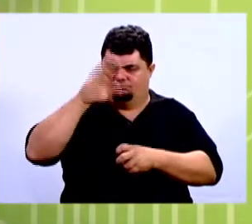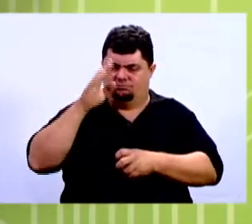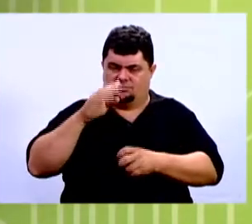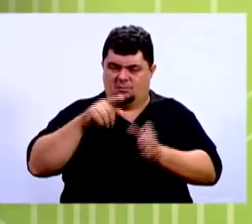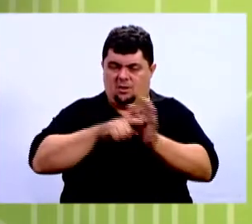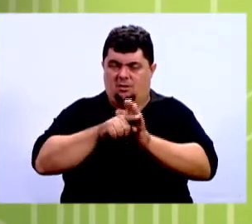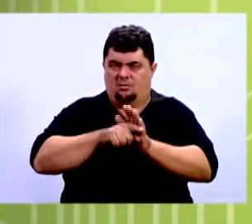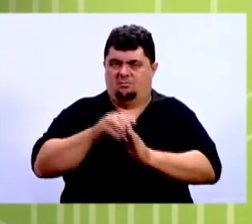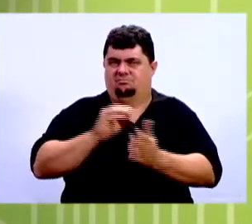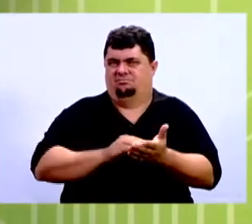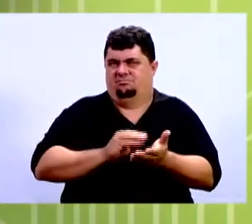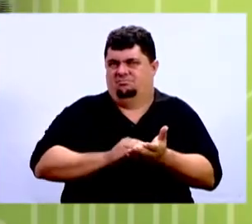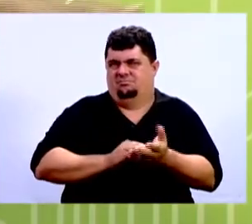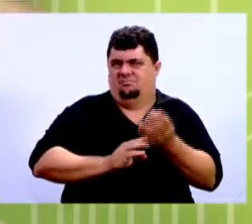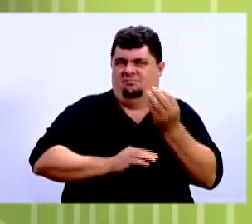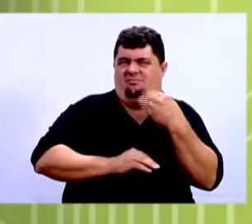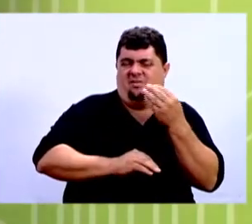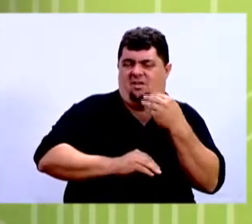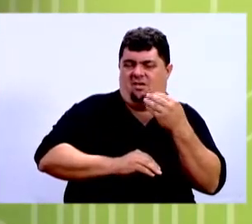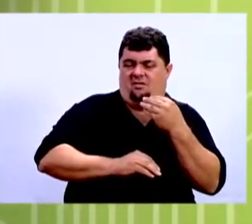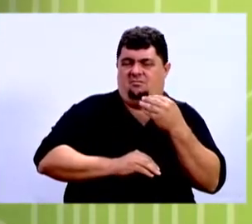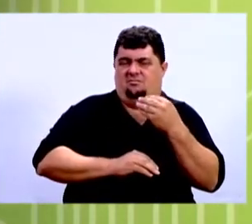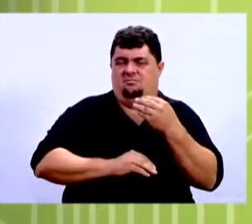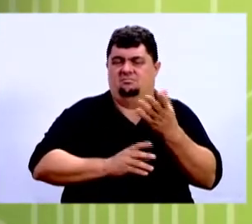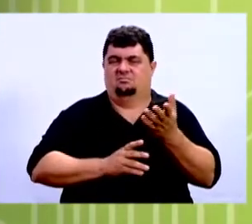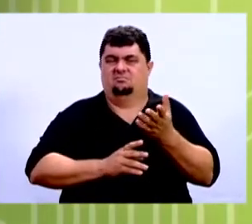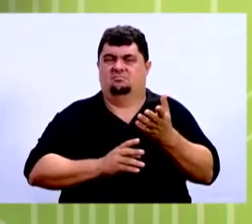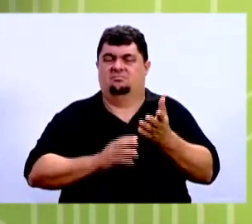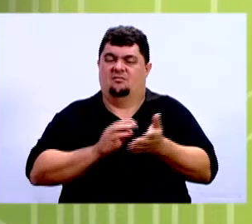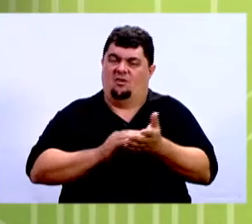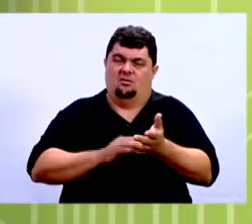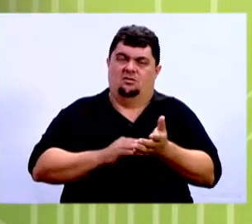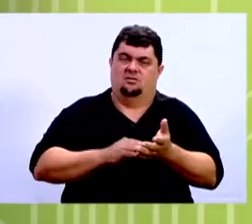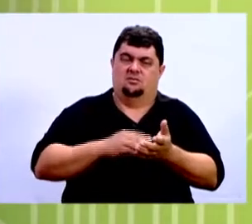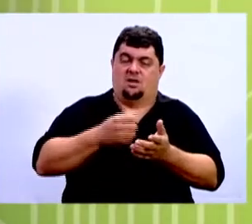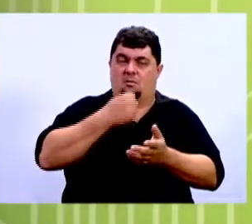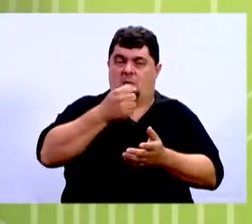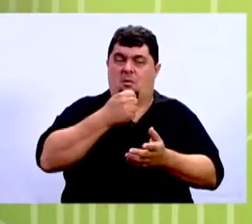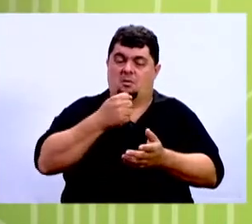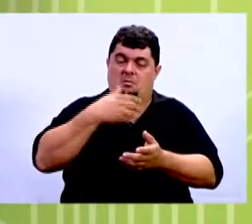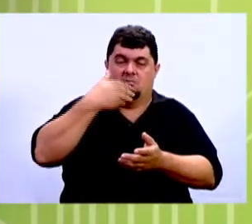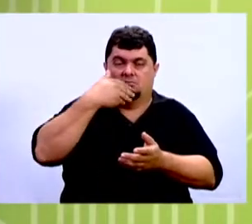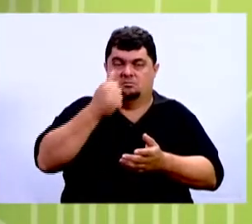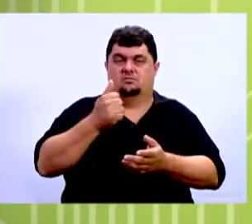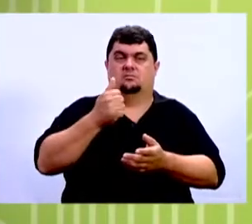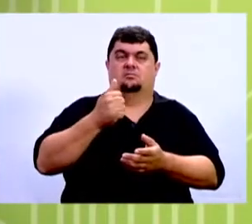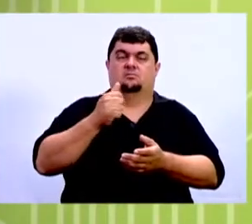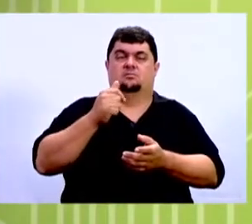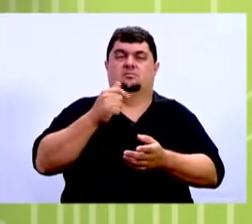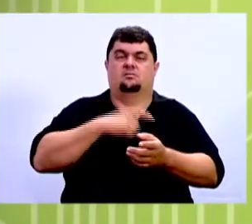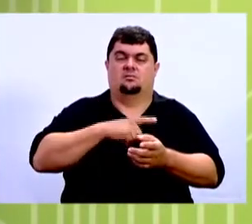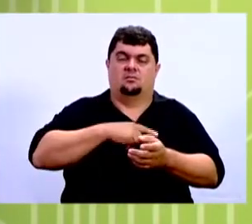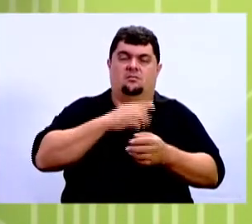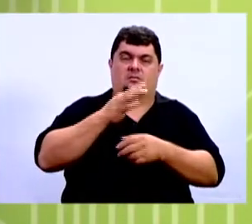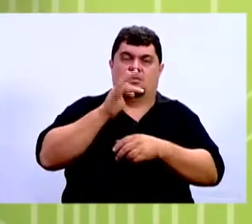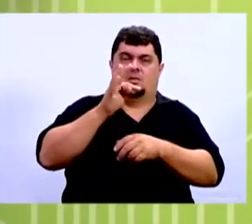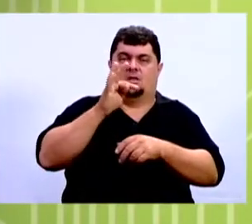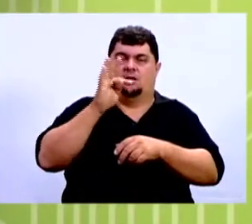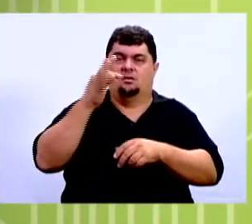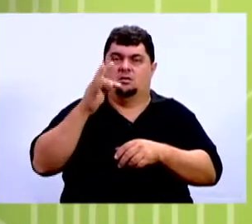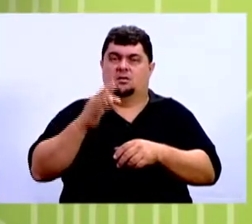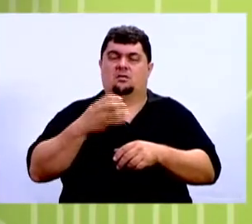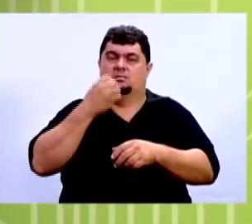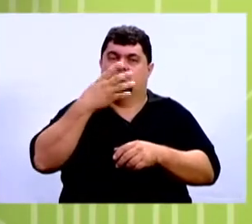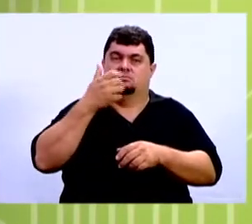questionário não captou. Aquele questionário foi muito superficial e não conseguiu aprofundar o tema. Então, cada técnica tem seus pontos positivos, seus